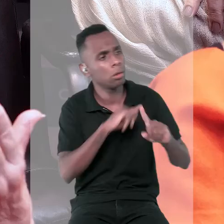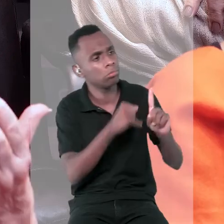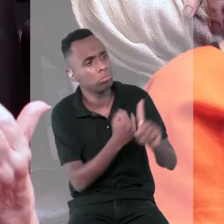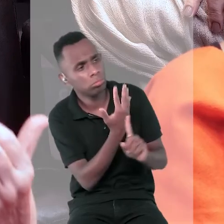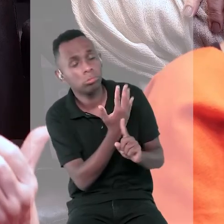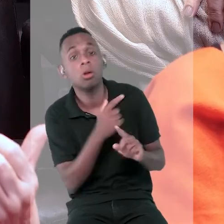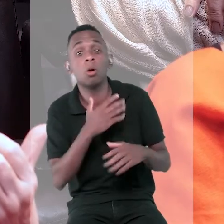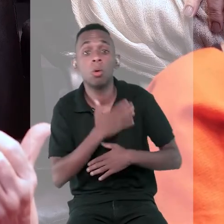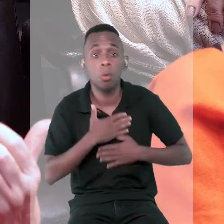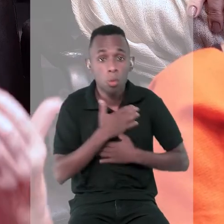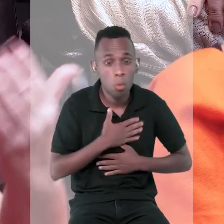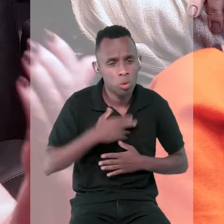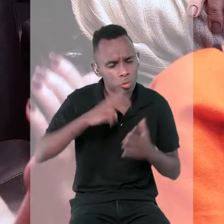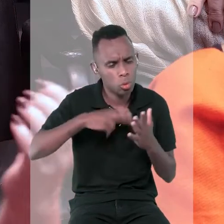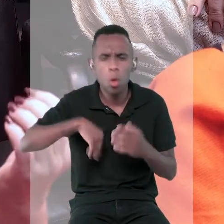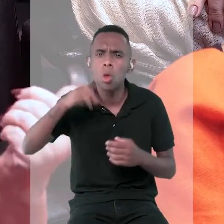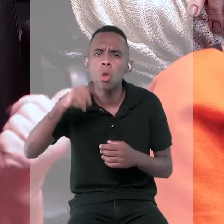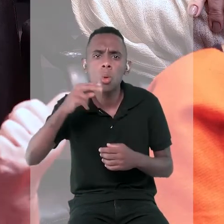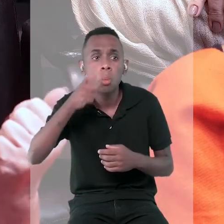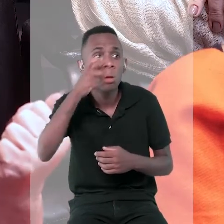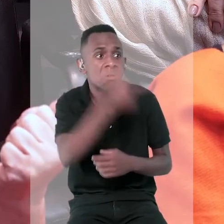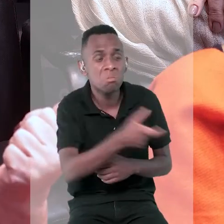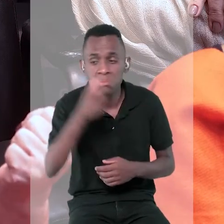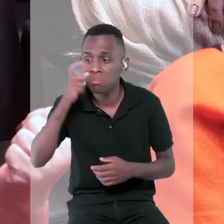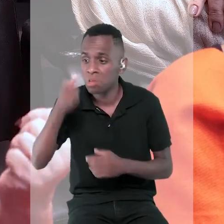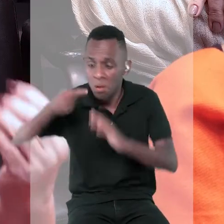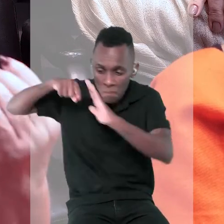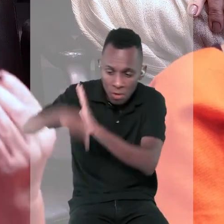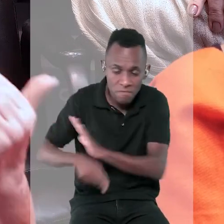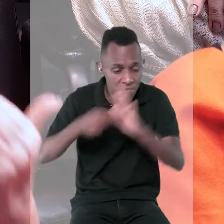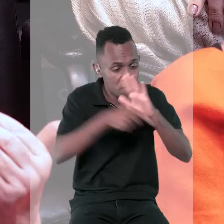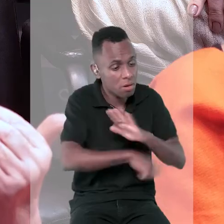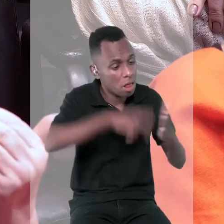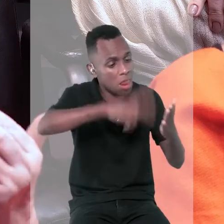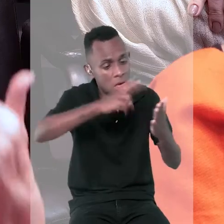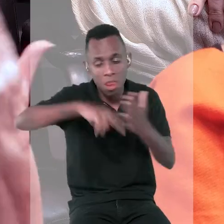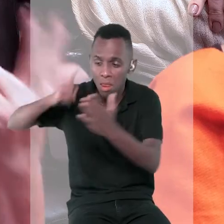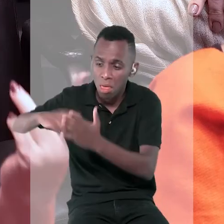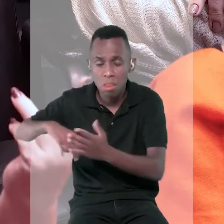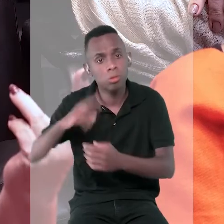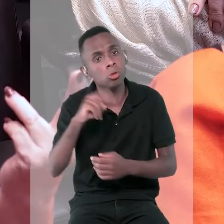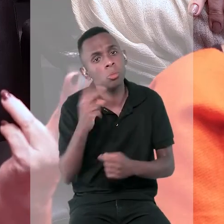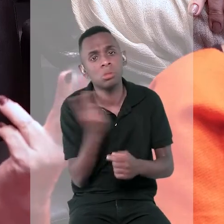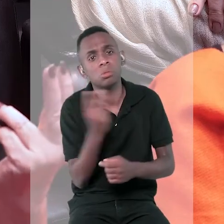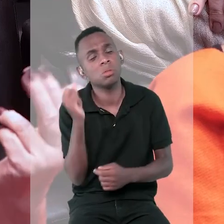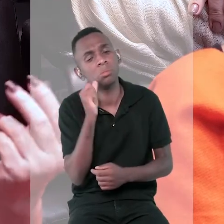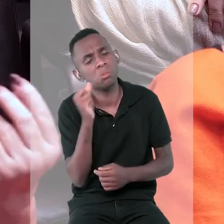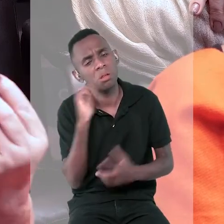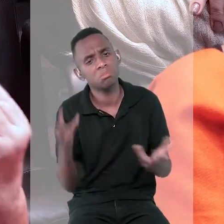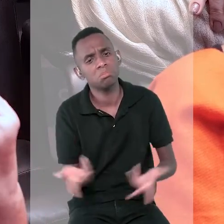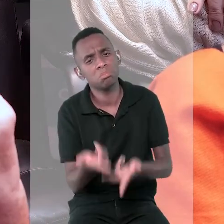d'Arc. Gosto de ler, mas nunca tive a curiosidade de ler sobre essas duas